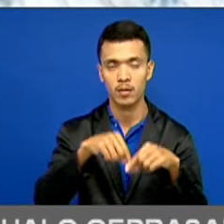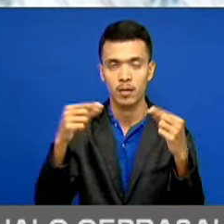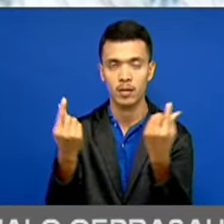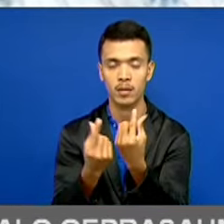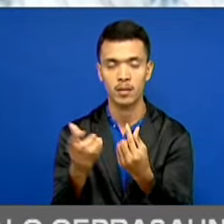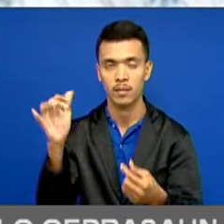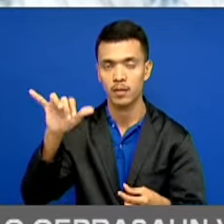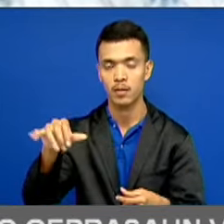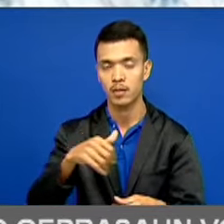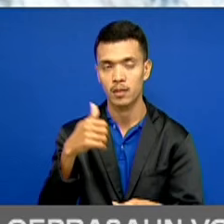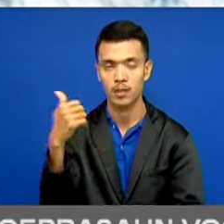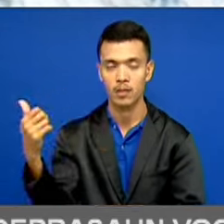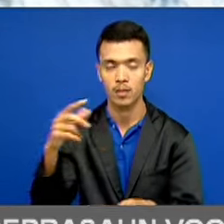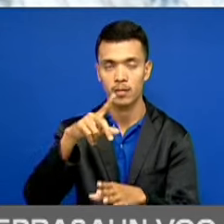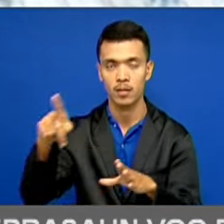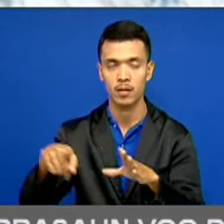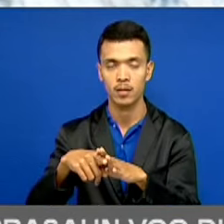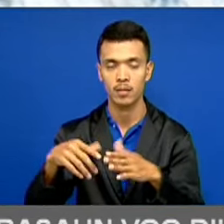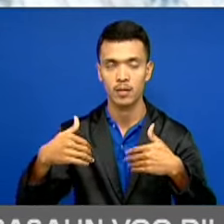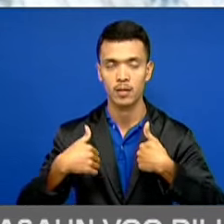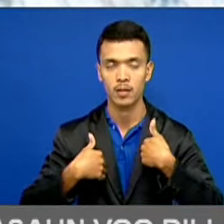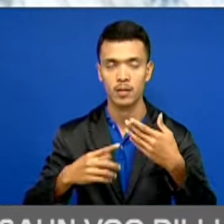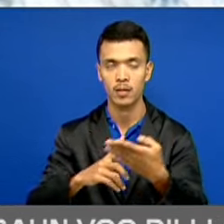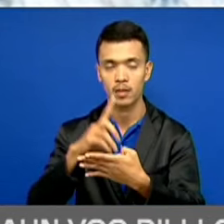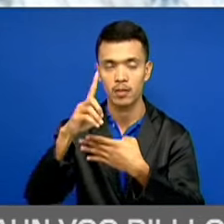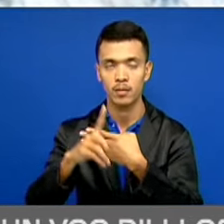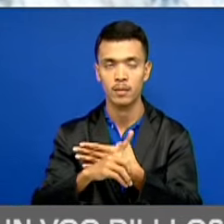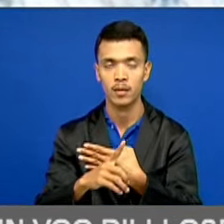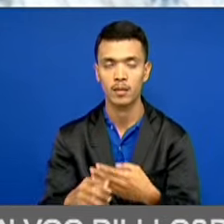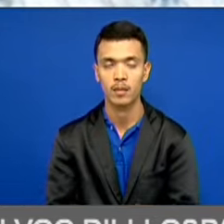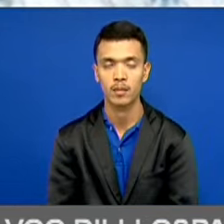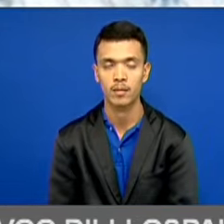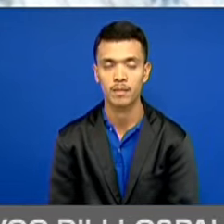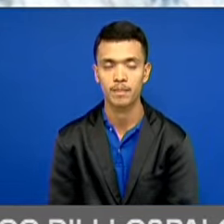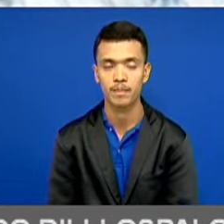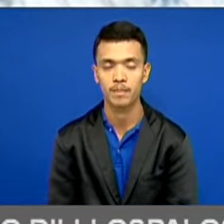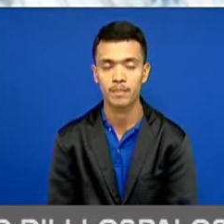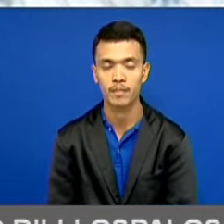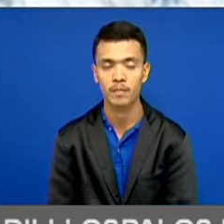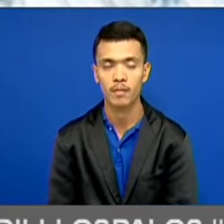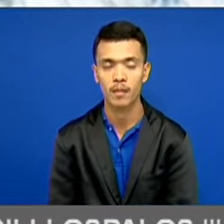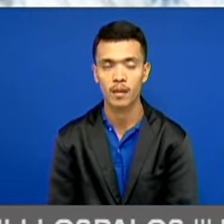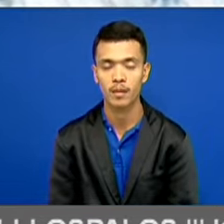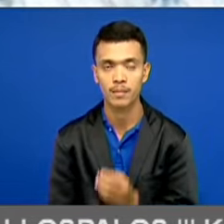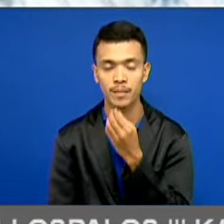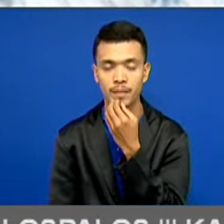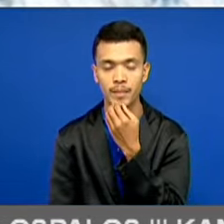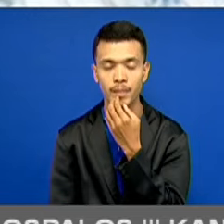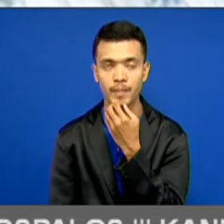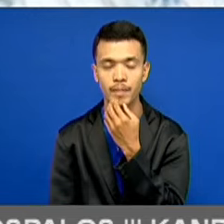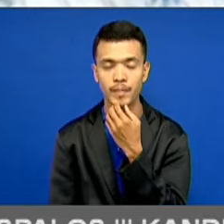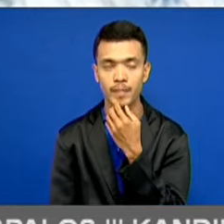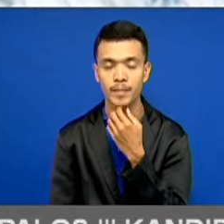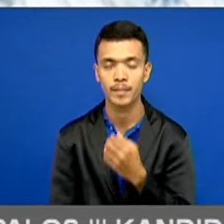que participa do desenvolvimento do grupo. E também o Sira Maxai campeão, valia um like Sira, campeão por fim like